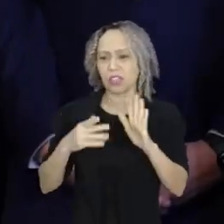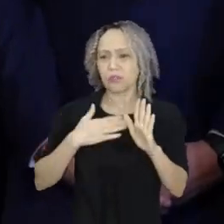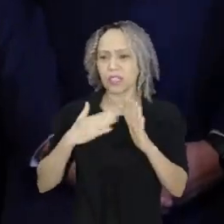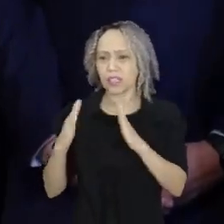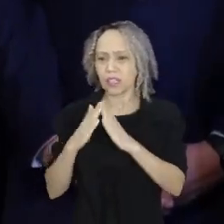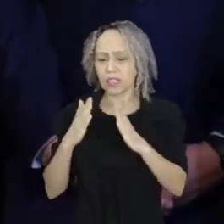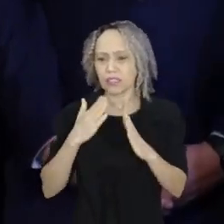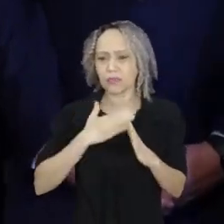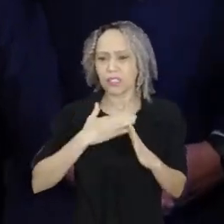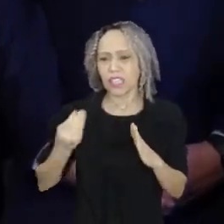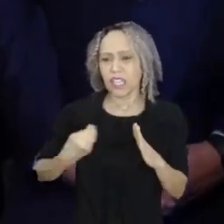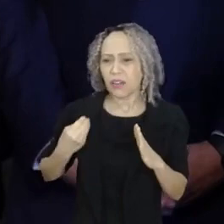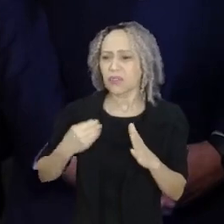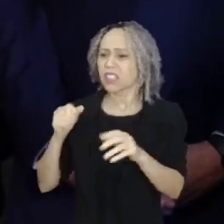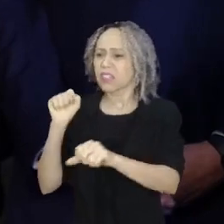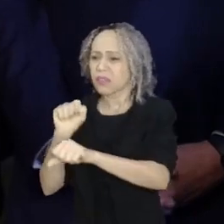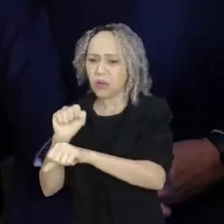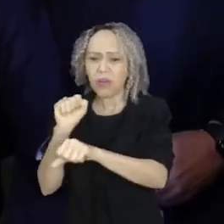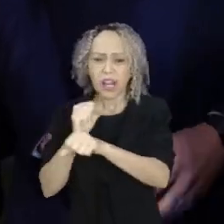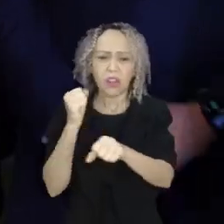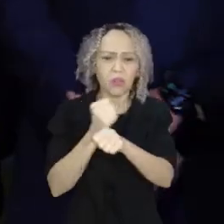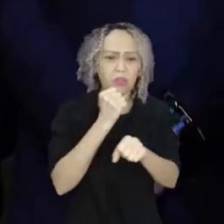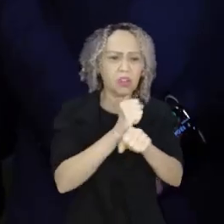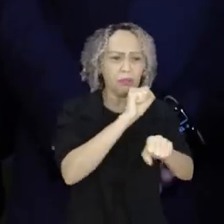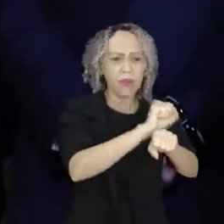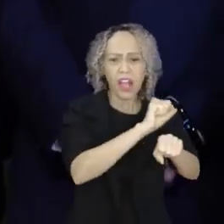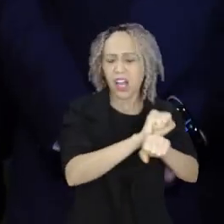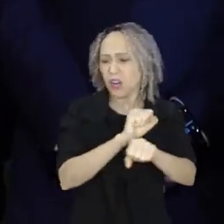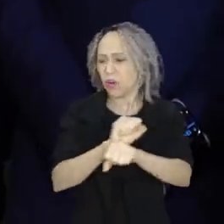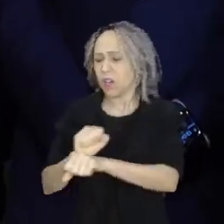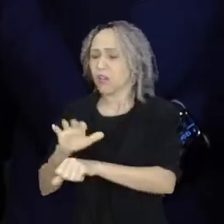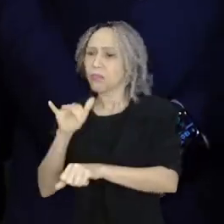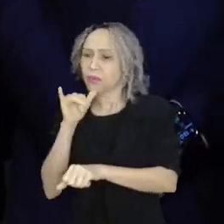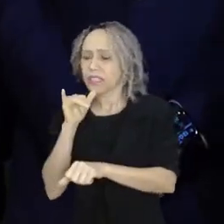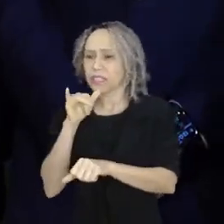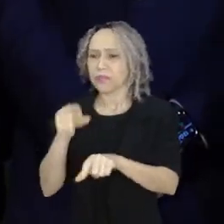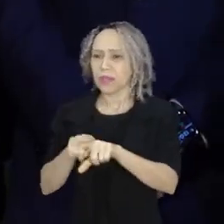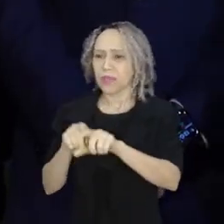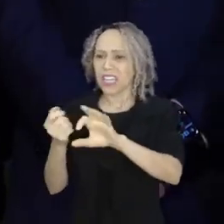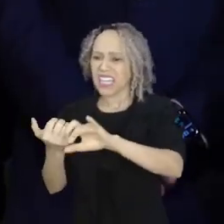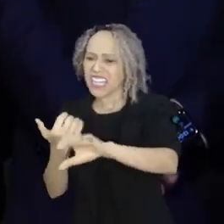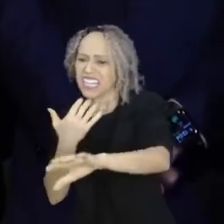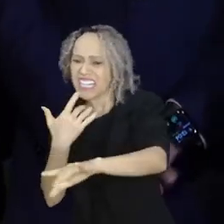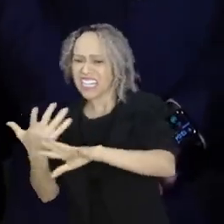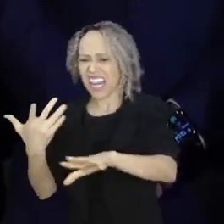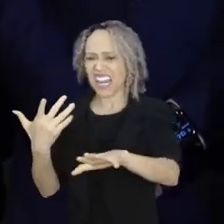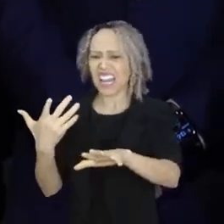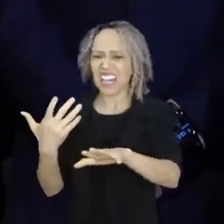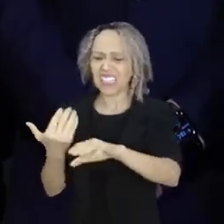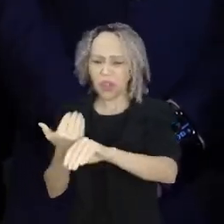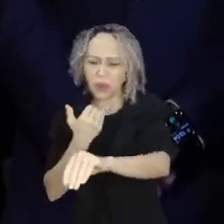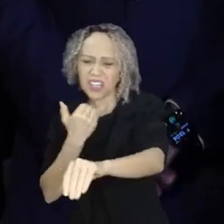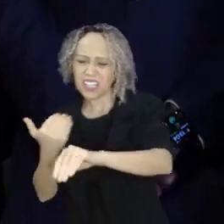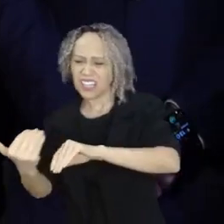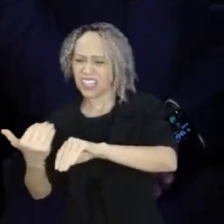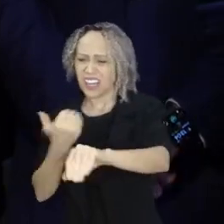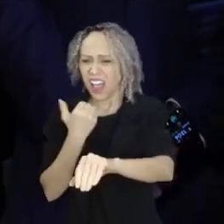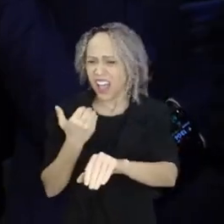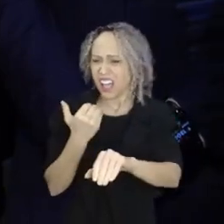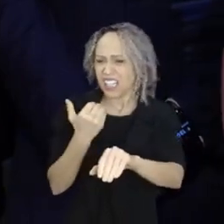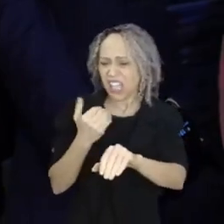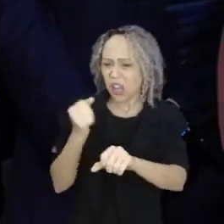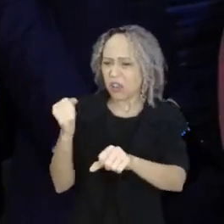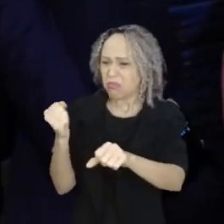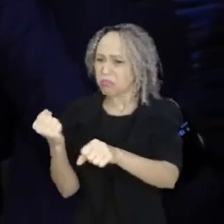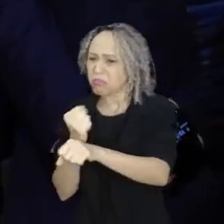muitas estradas para serem. Nós temos que fazer operação tapa-buraco, operação estrada nova. E eu acho que a